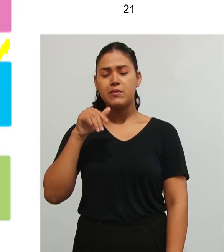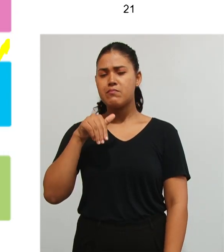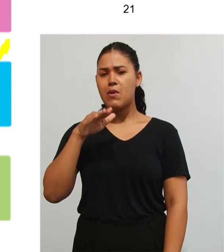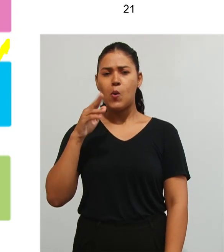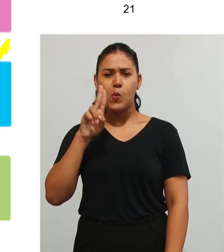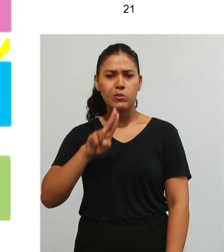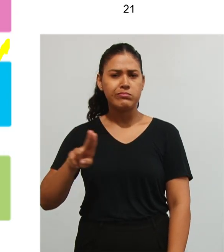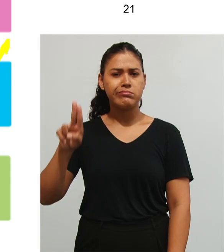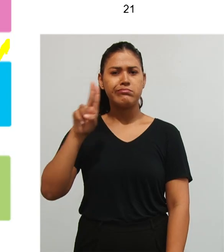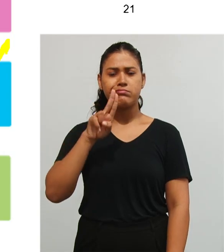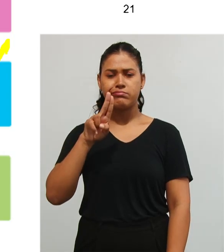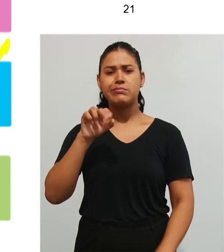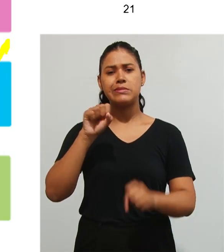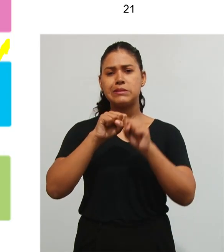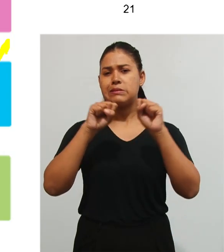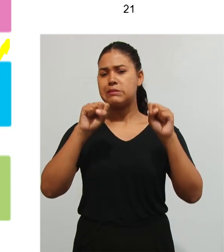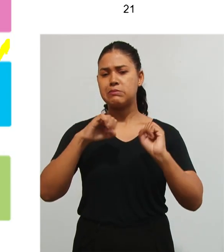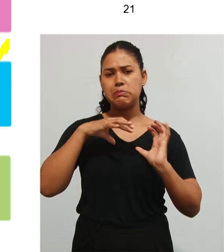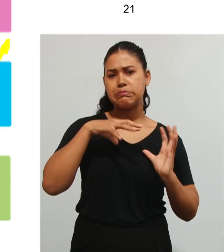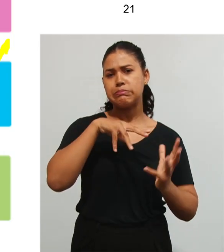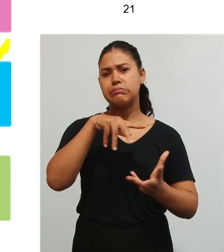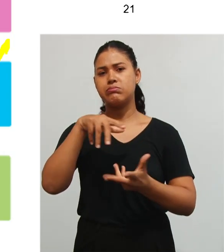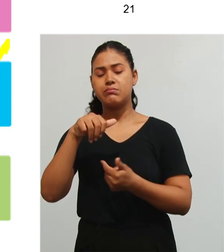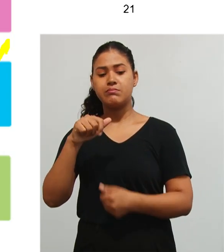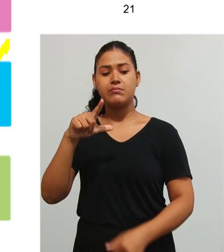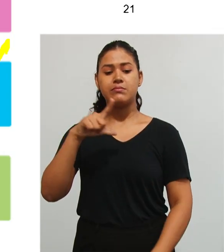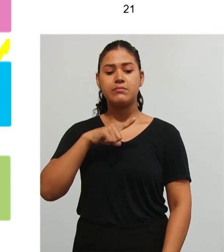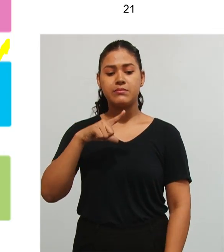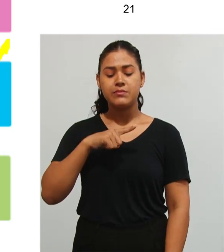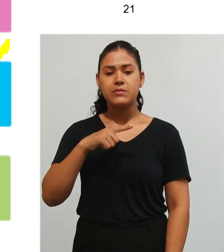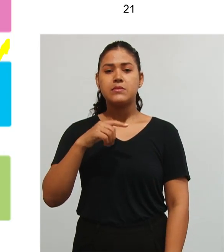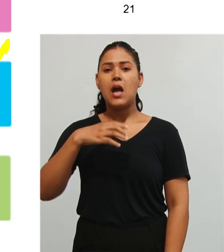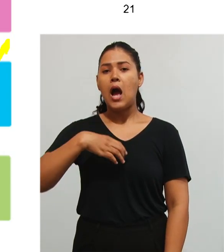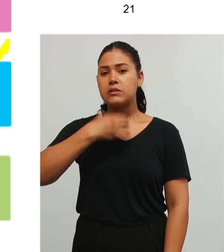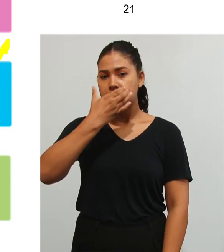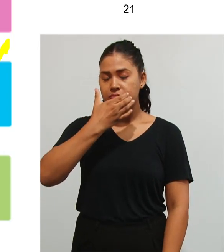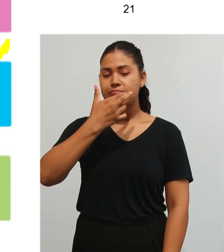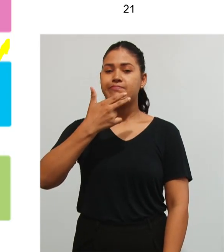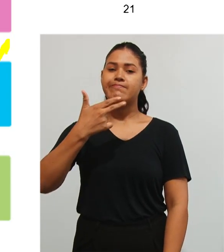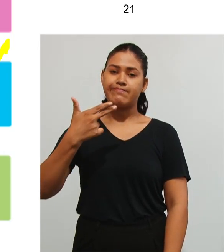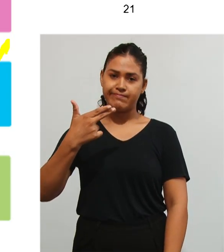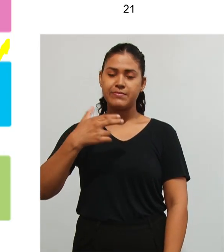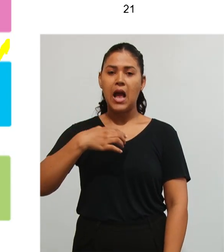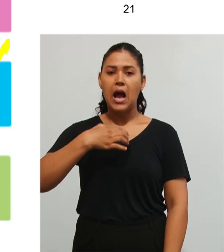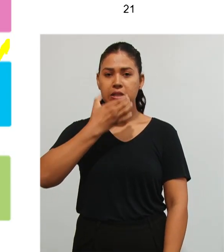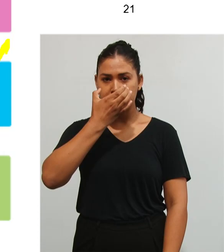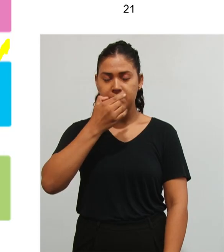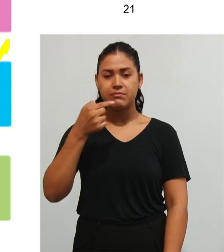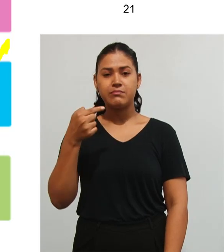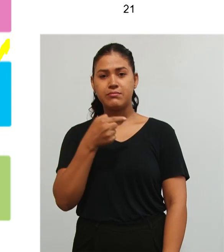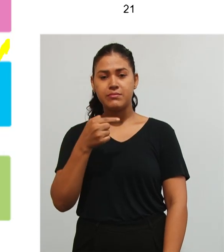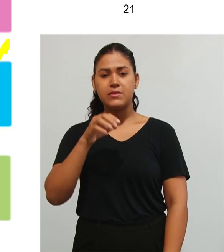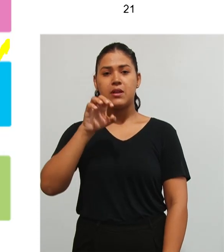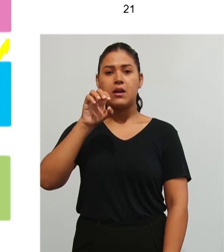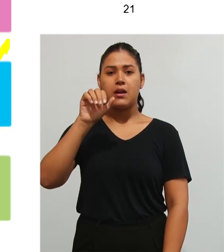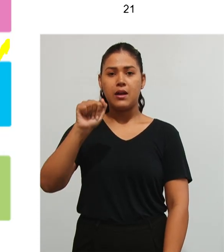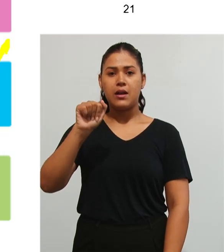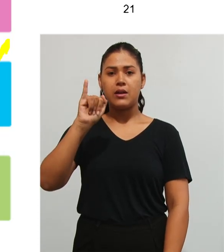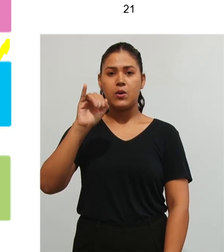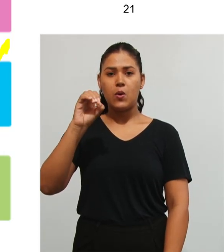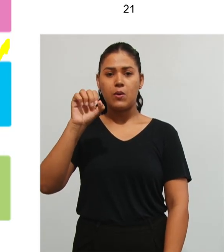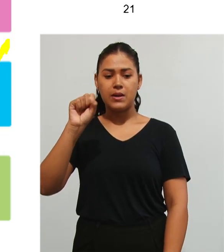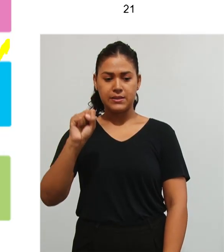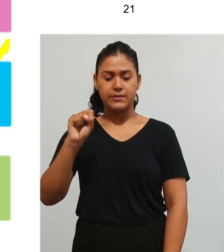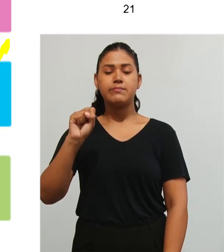mais utilizados. Nós temos os sistemas operacionais da Apple, como por exemplo o iOS, que é um